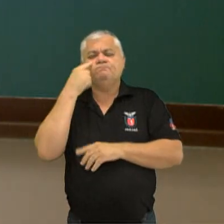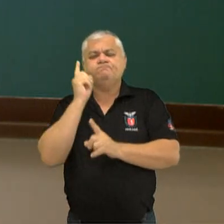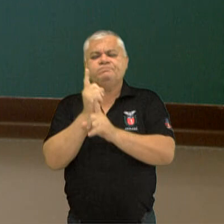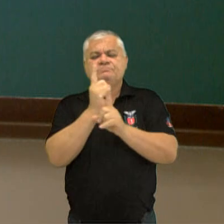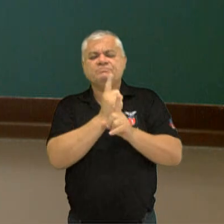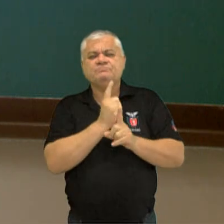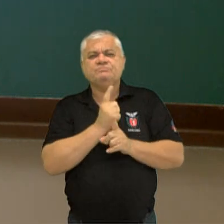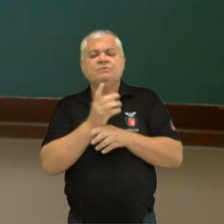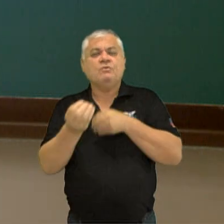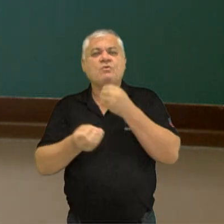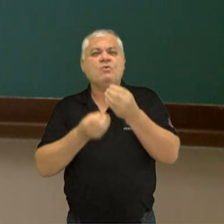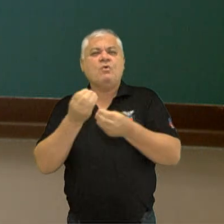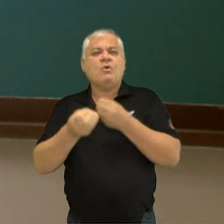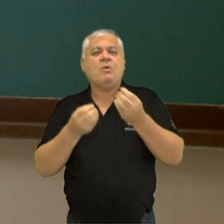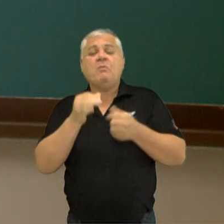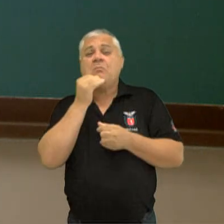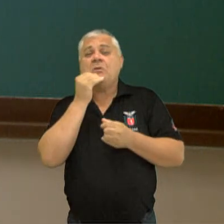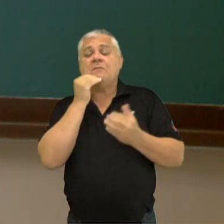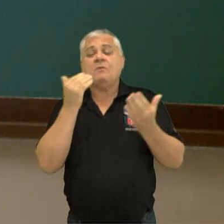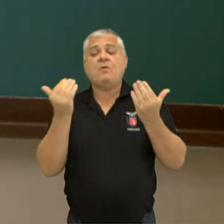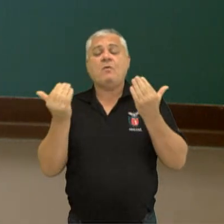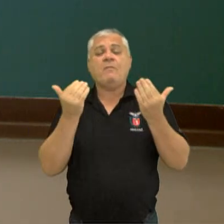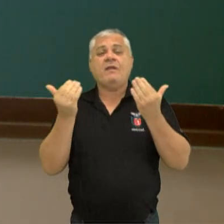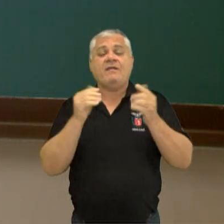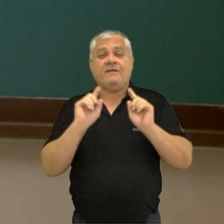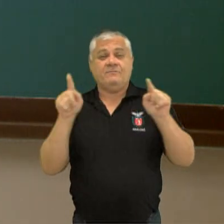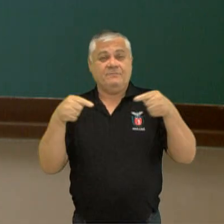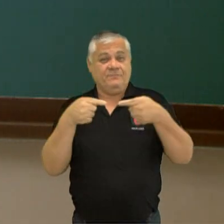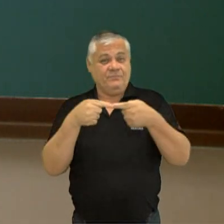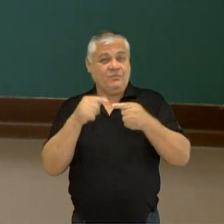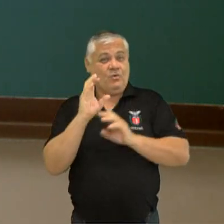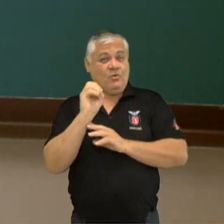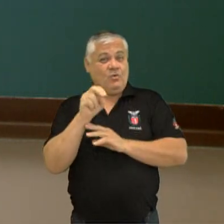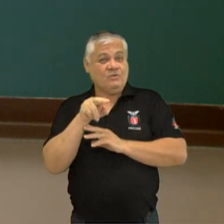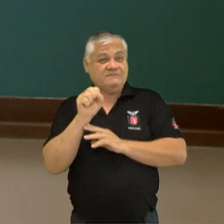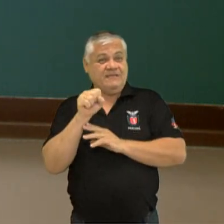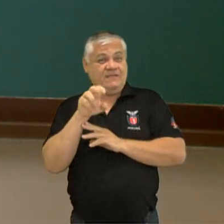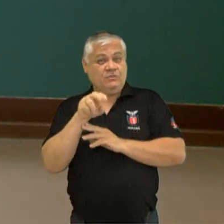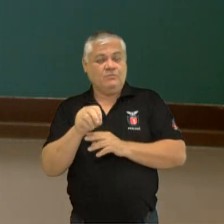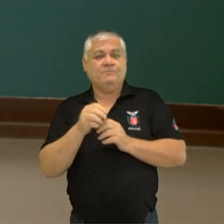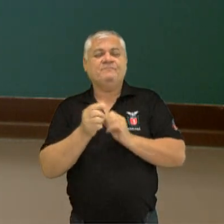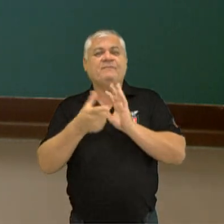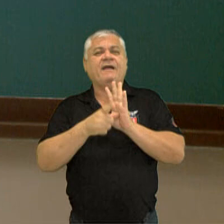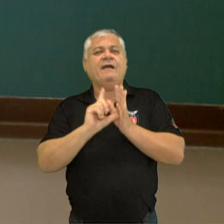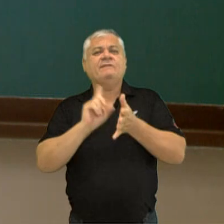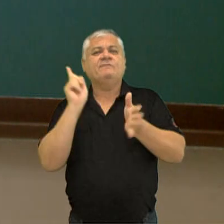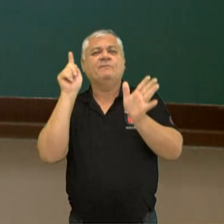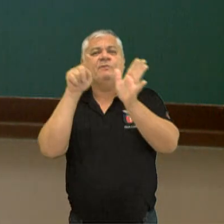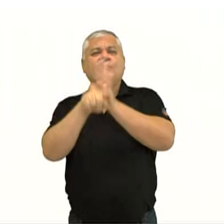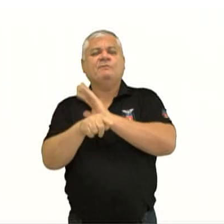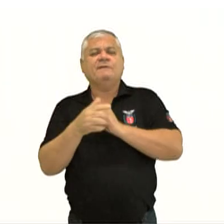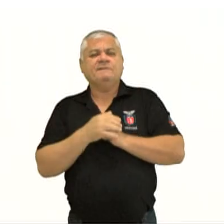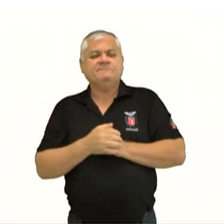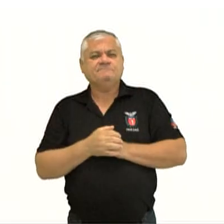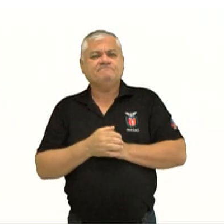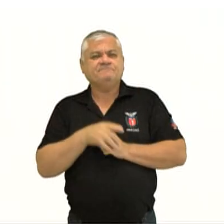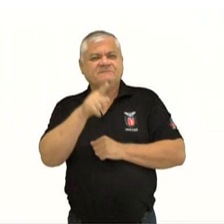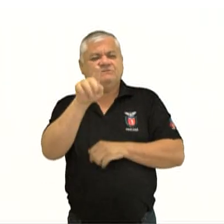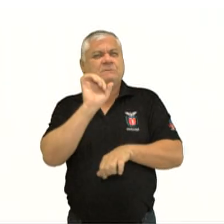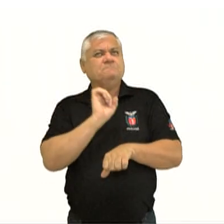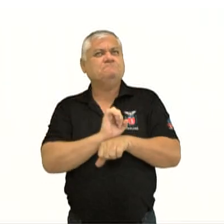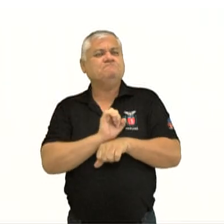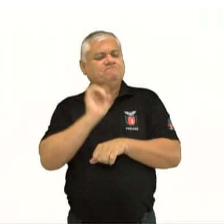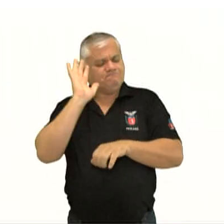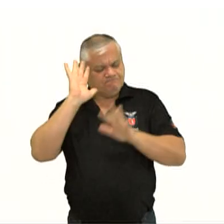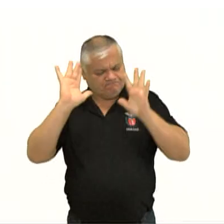aí quais são os parâmetros da função cosseno. Antes disso, eu quero perguntar para vocês, vocês já pararam para